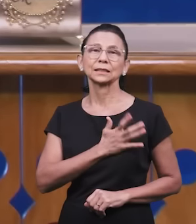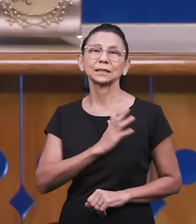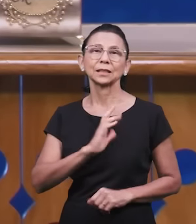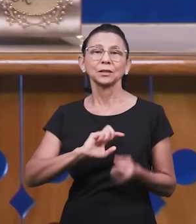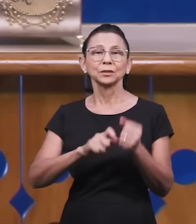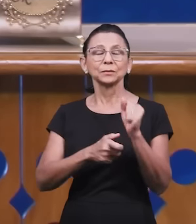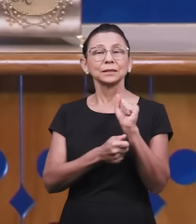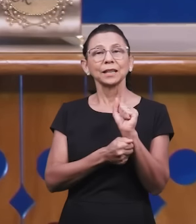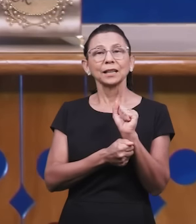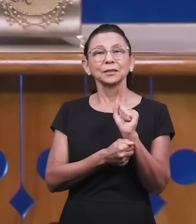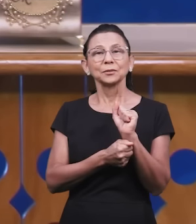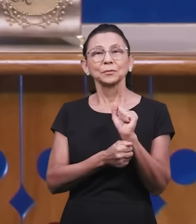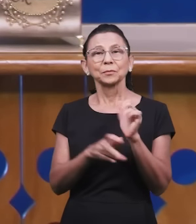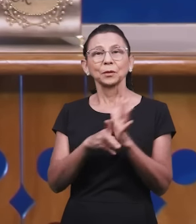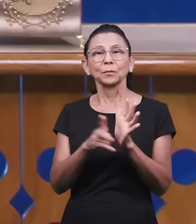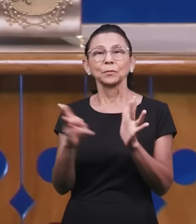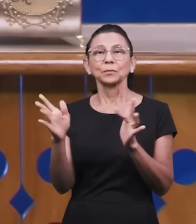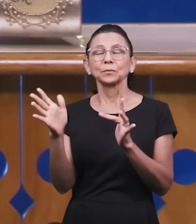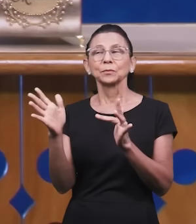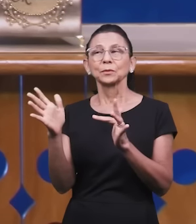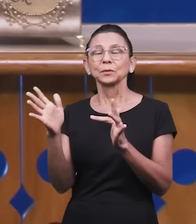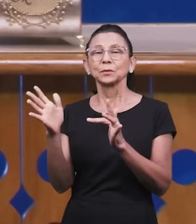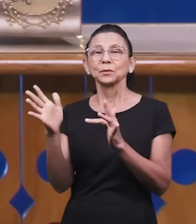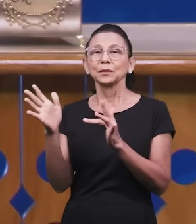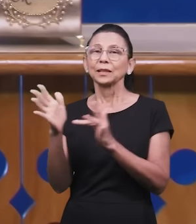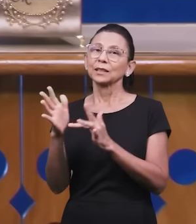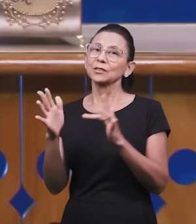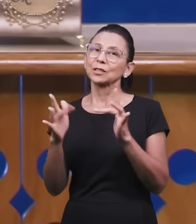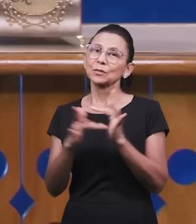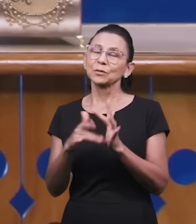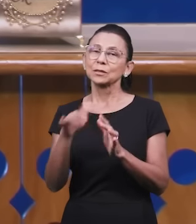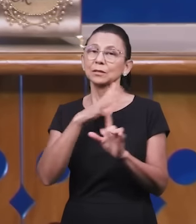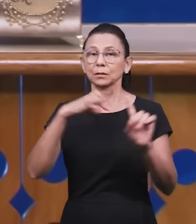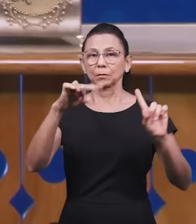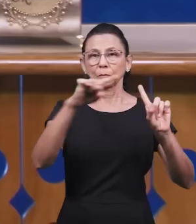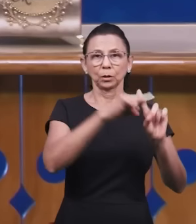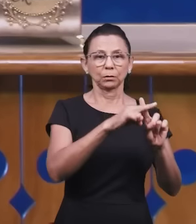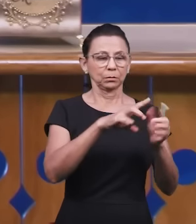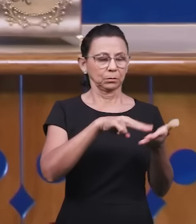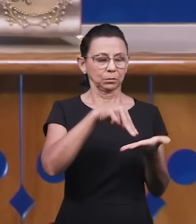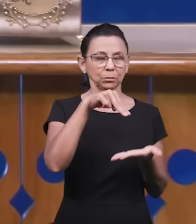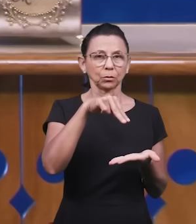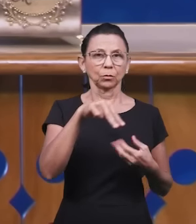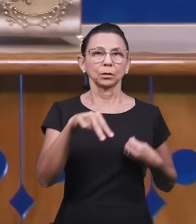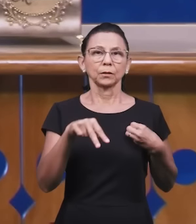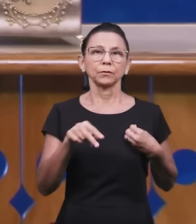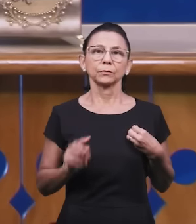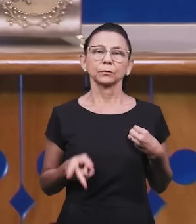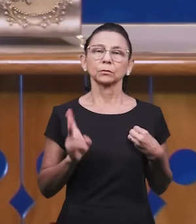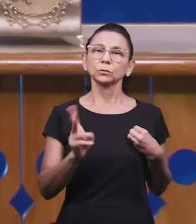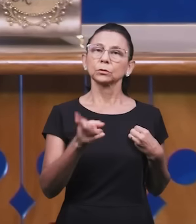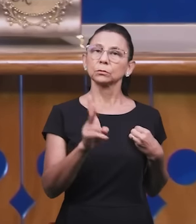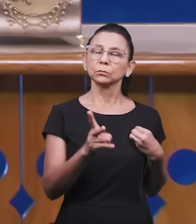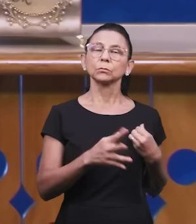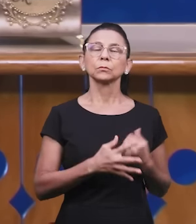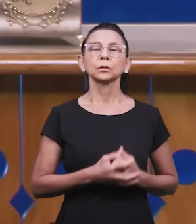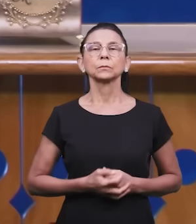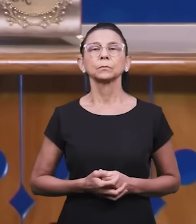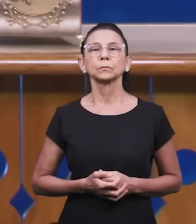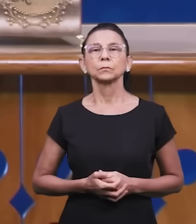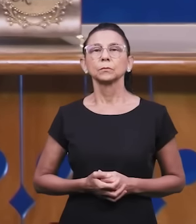vida é o Senhor Jesus, que morreu, mas que ressuscitou, que está vivo. E o